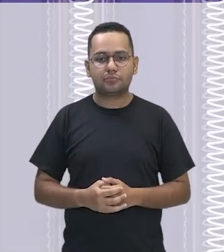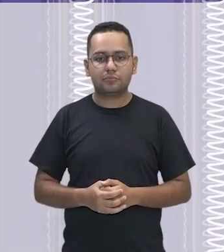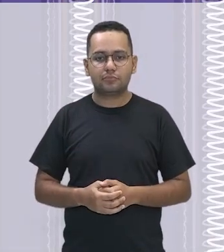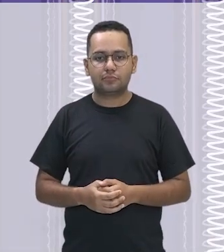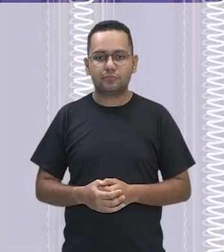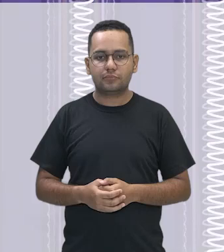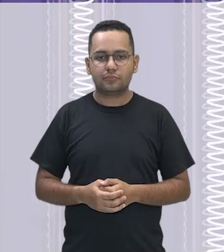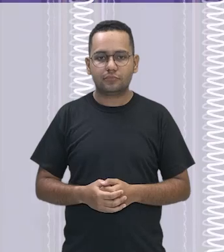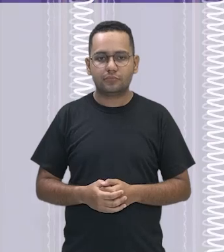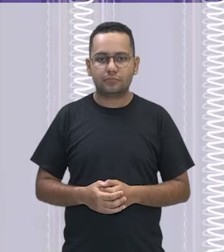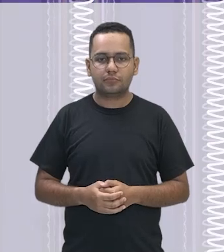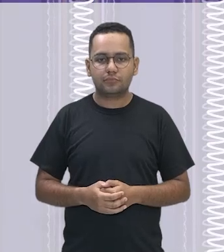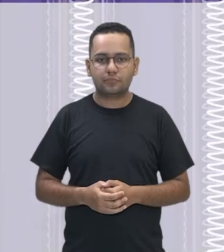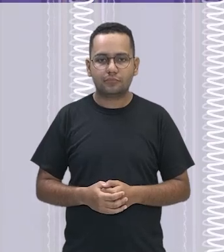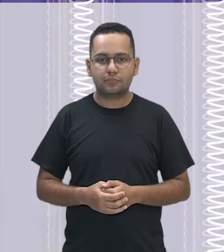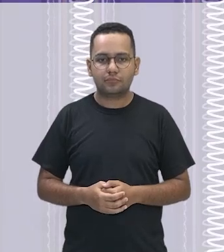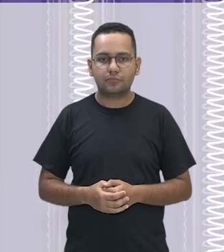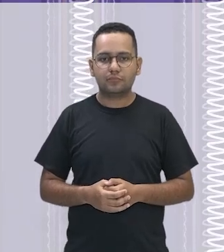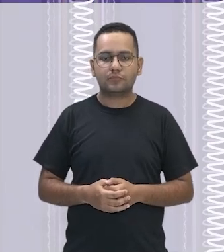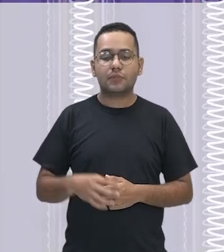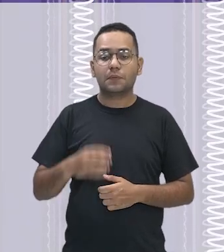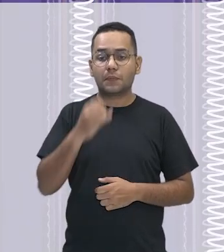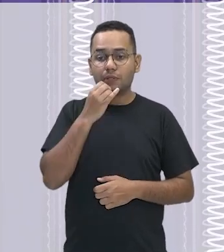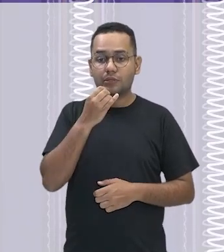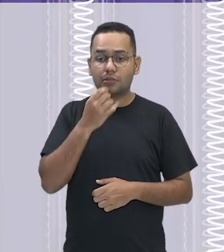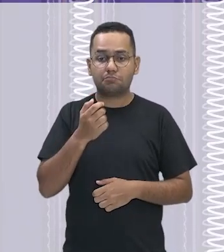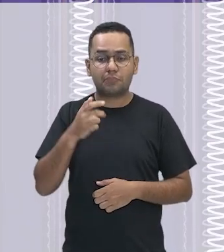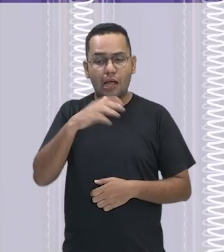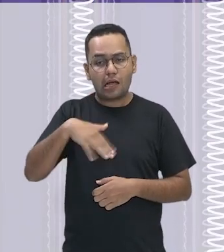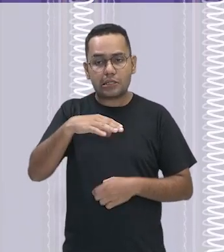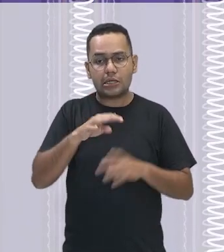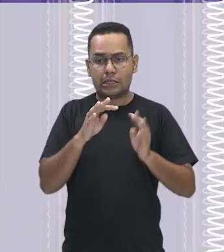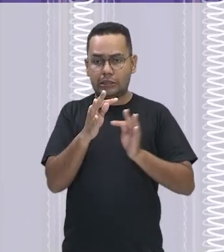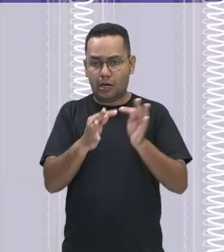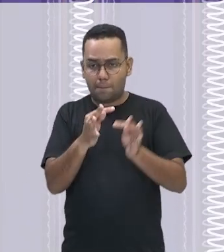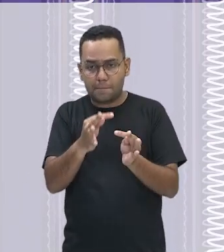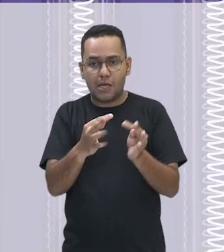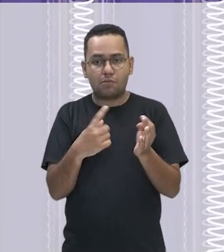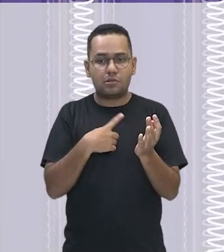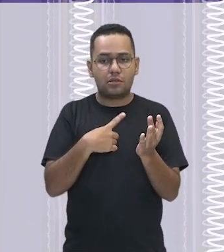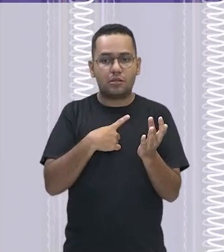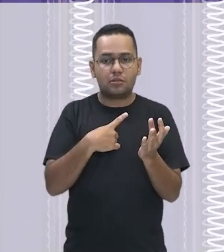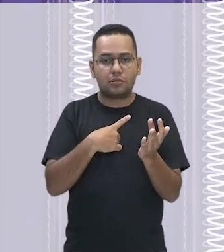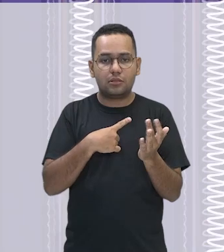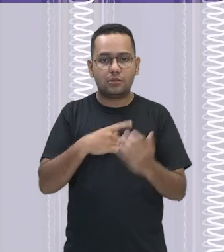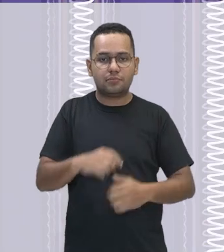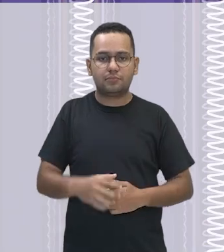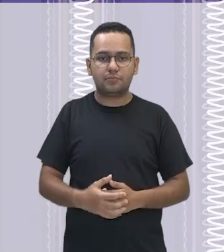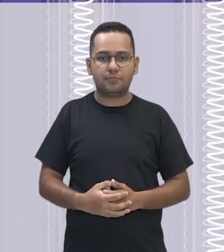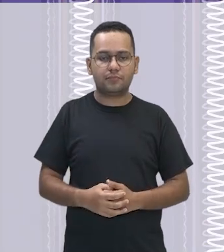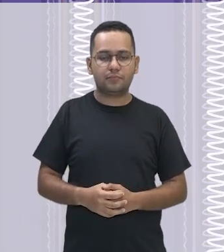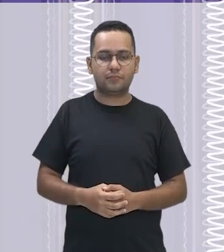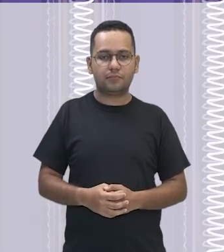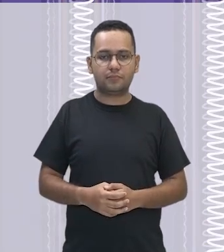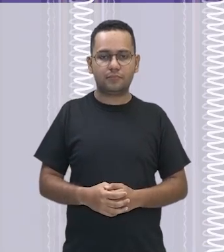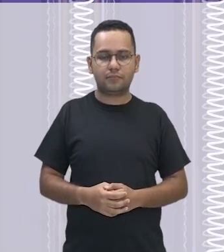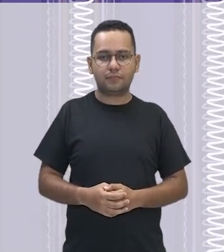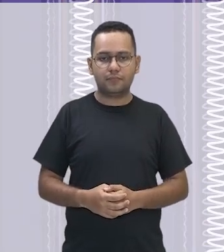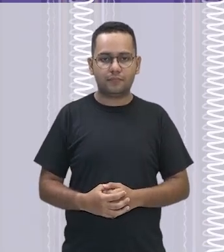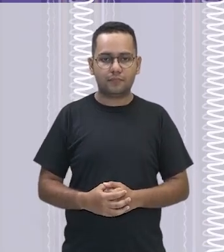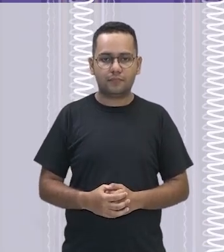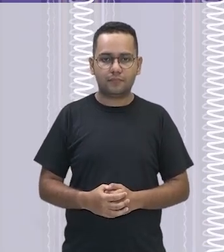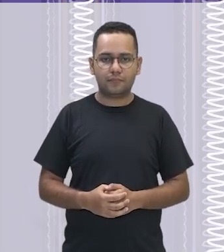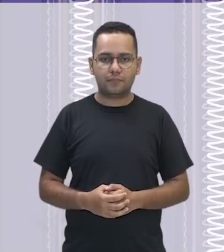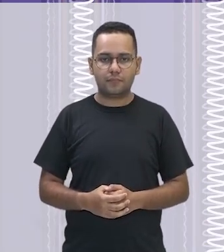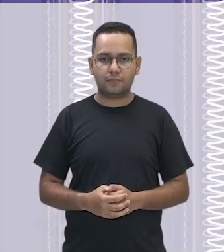tratamentos terapêuticos, em relação às experiências, em relação a novos